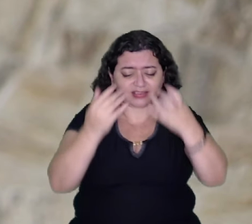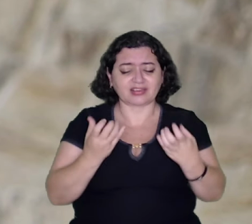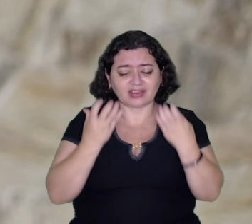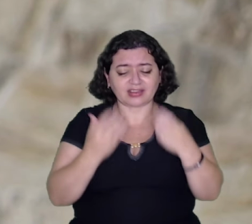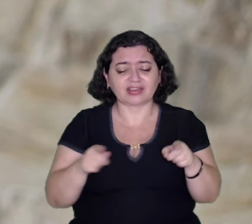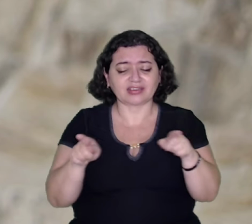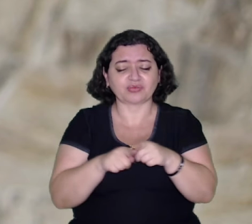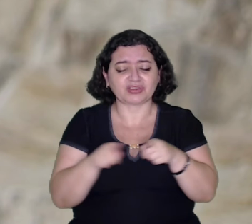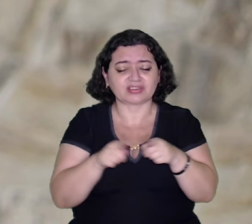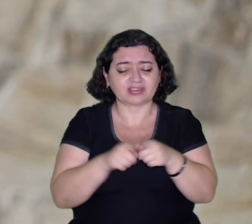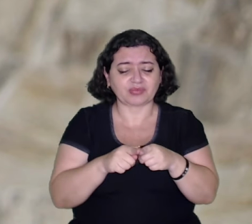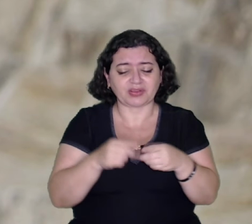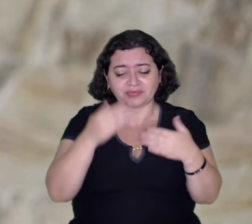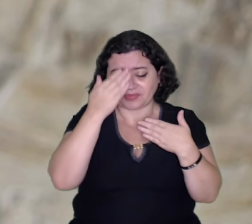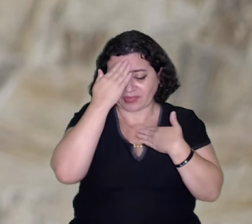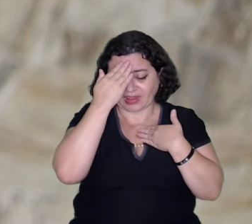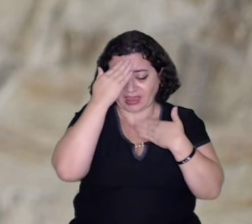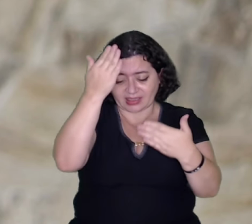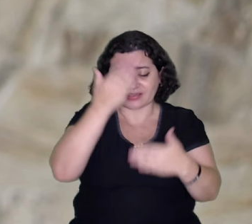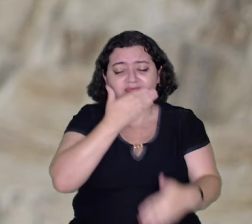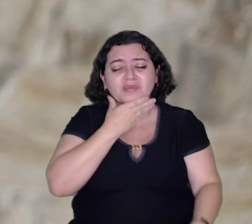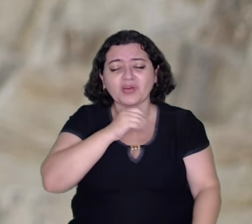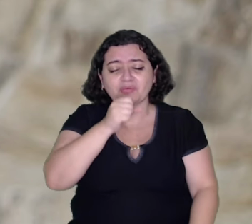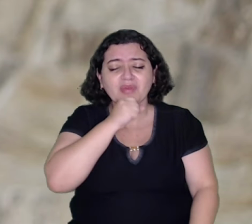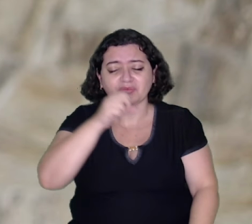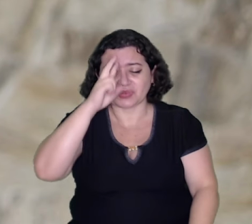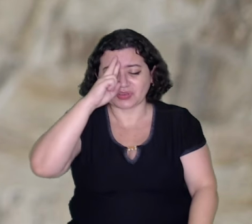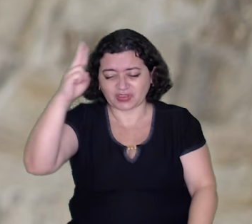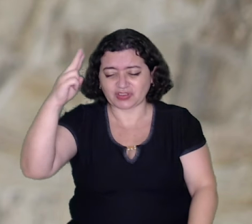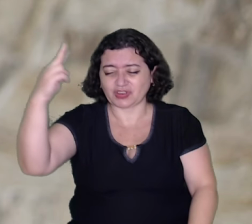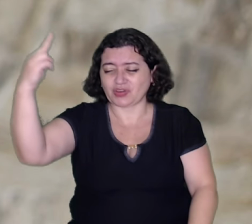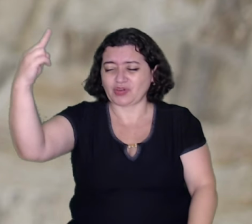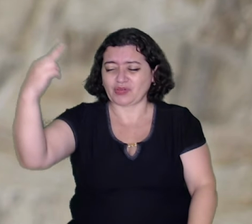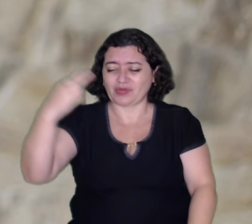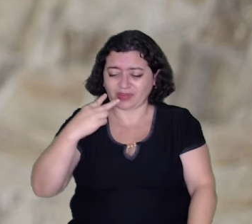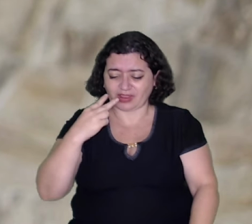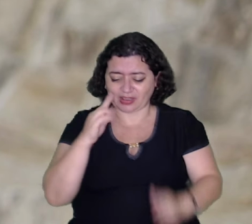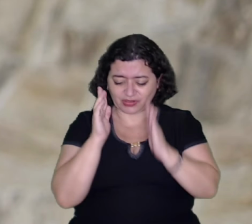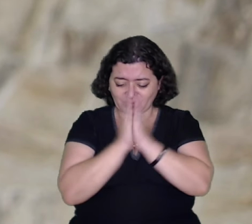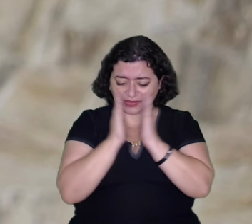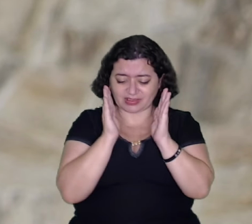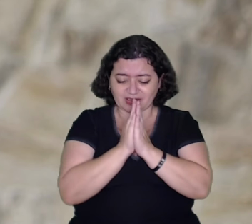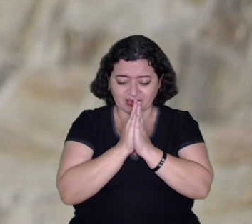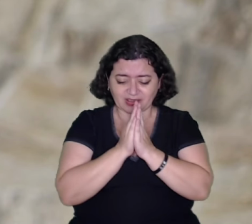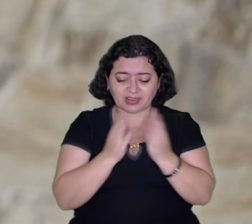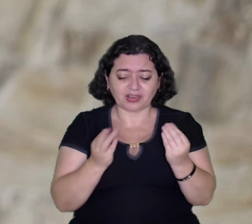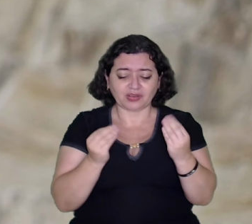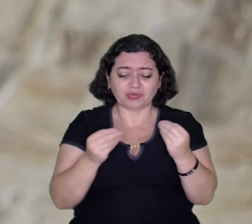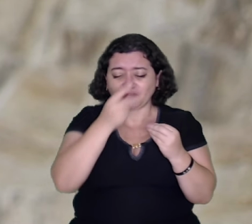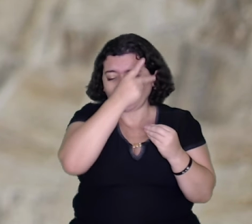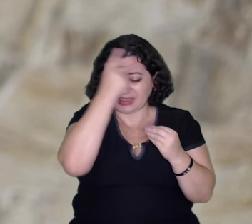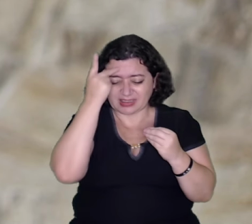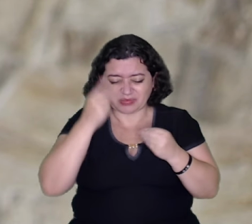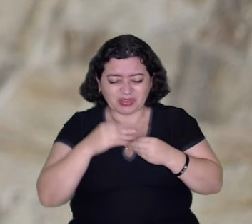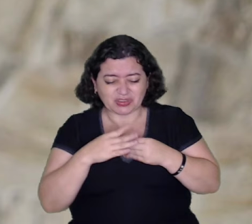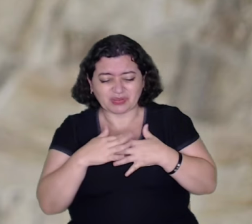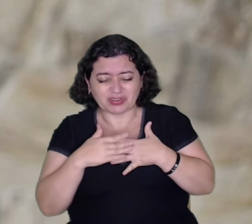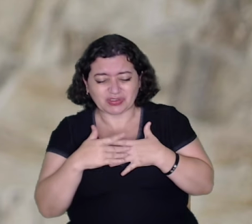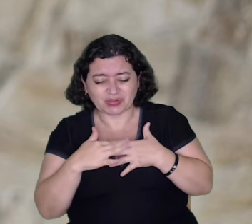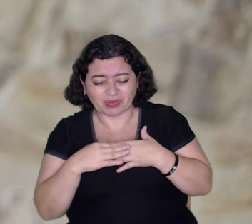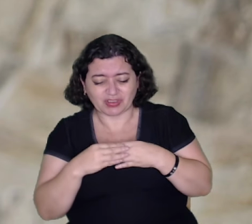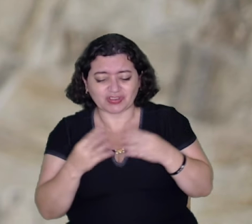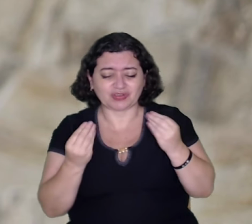também agradecer aqui, meu Pai, porque o Senhor tem ouvido as nossas orações. E há muitas pessoas enfermas, ó Pai,